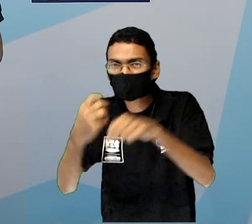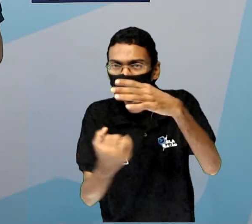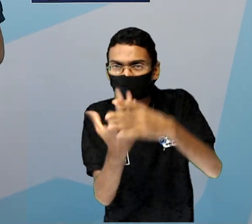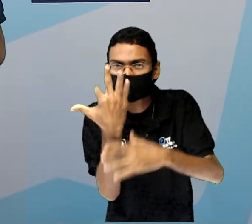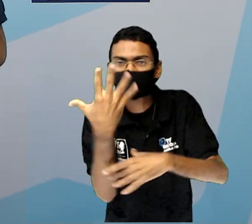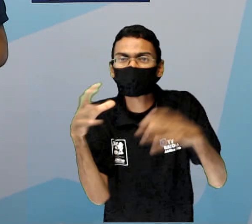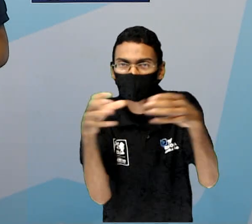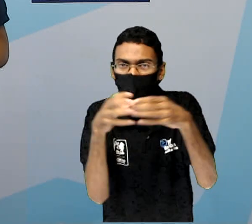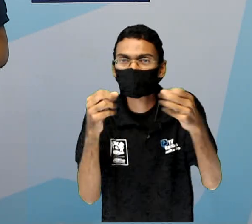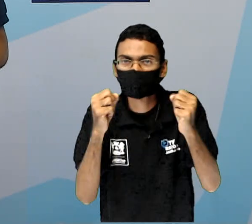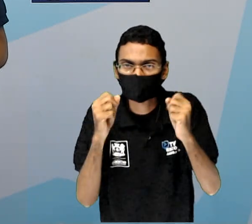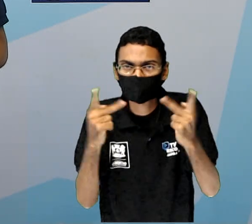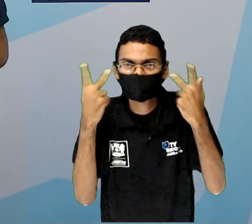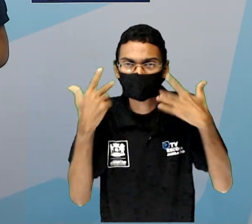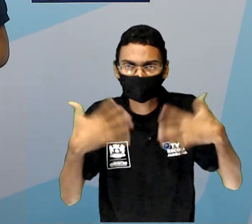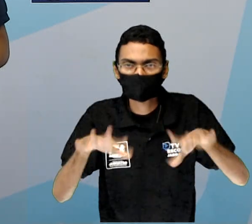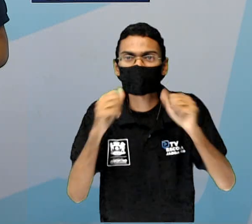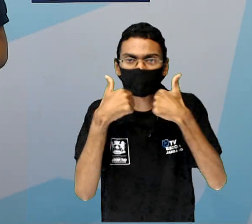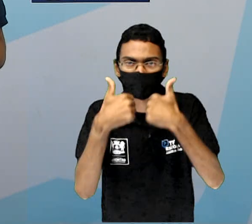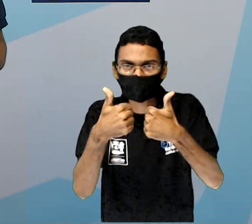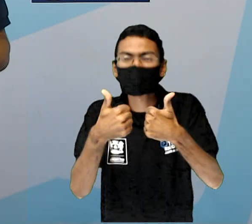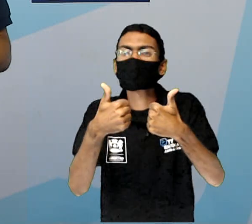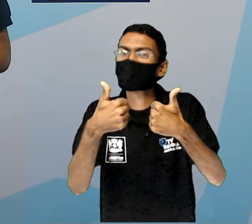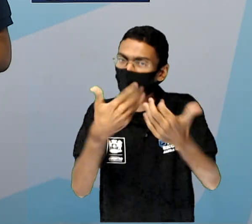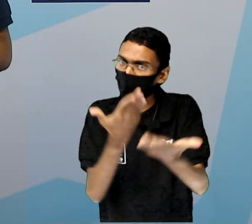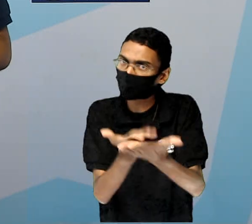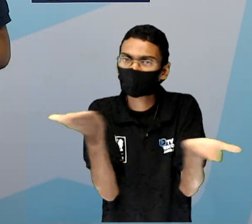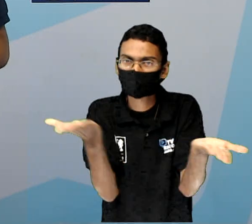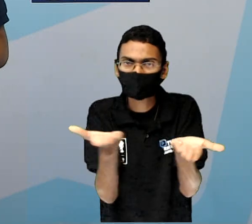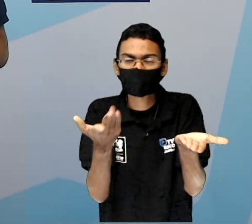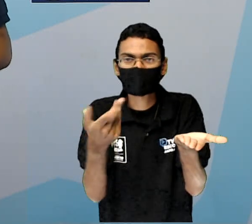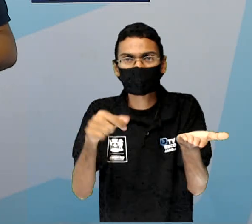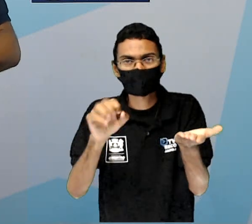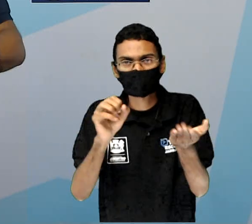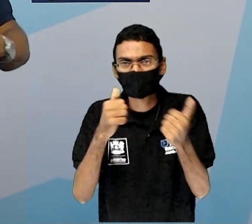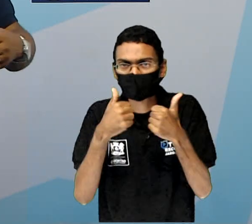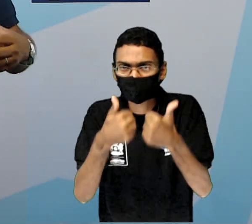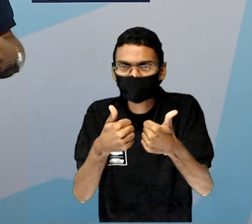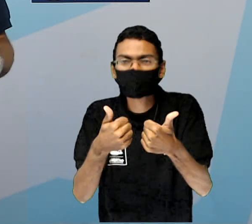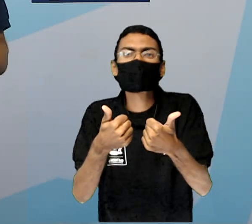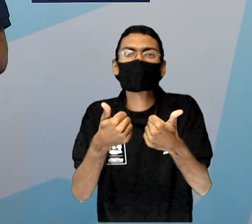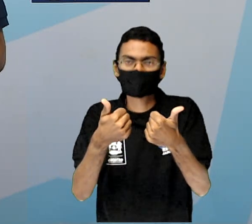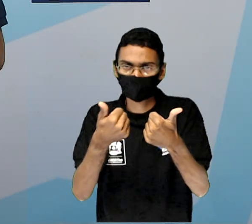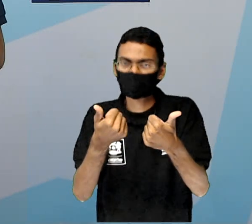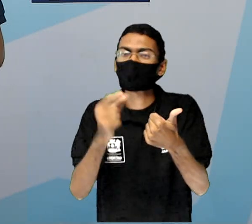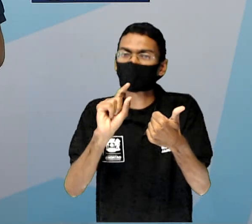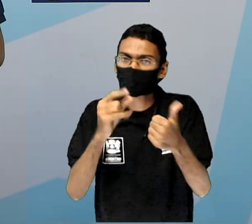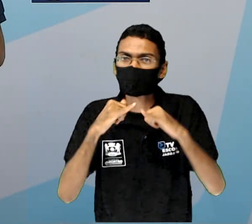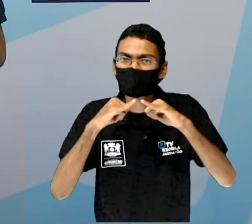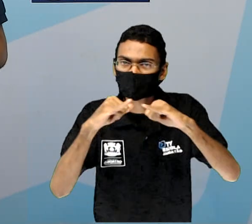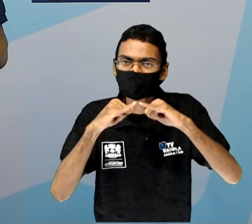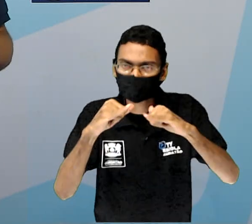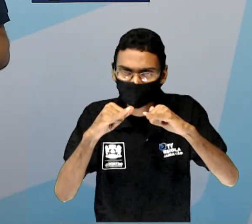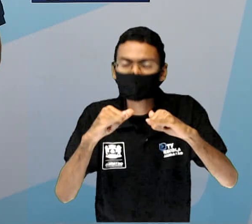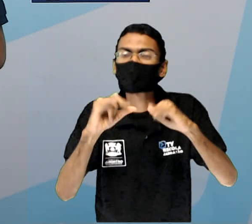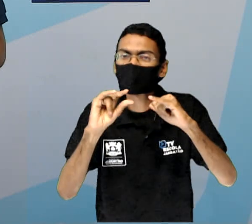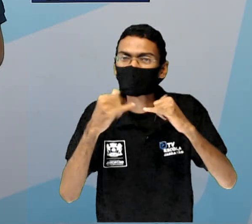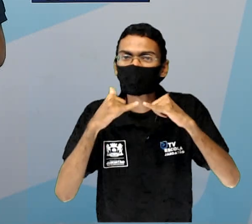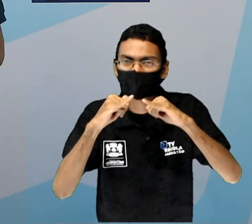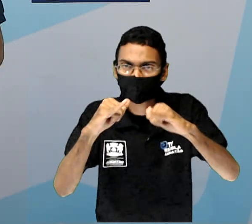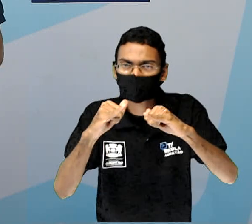SEI, naturalmente, teve que existir um acordo político formalizando a adesão dos